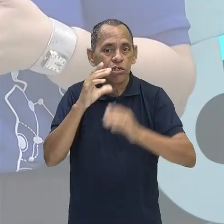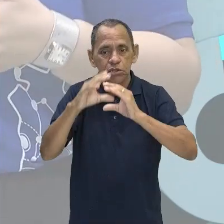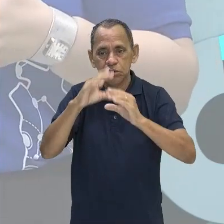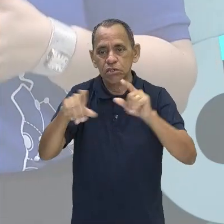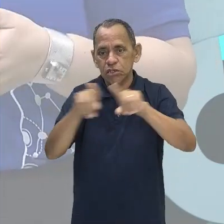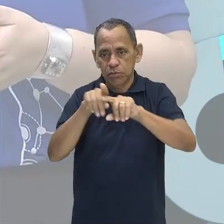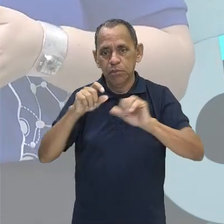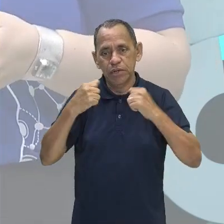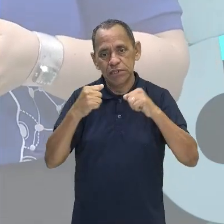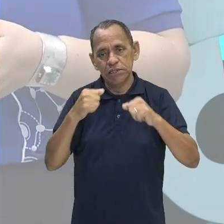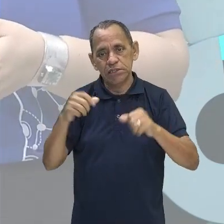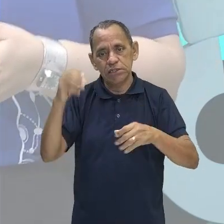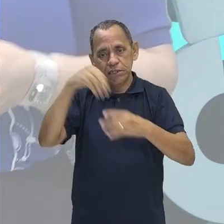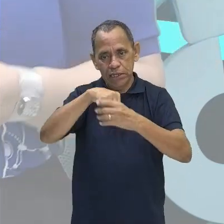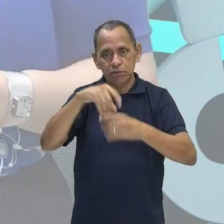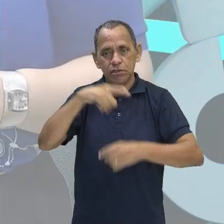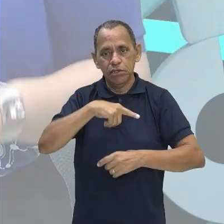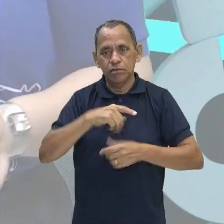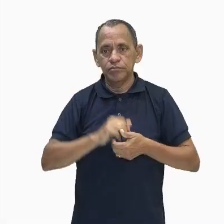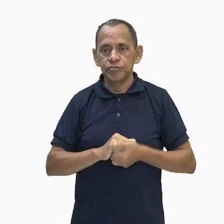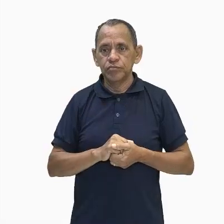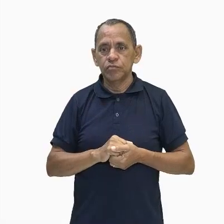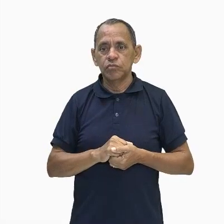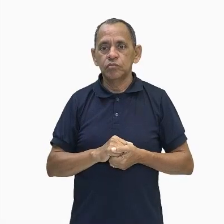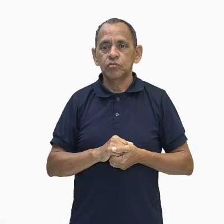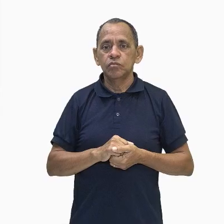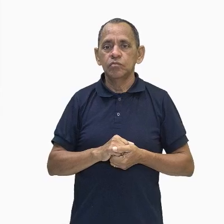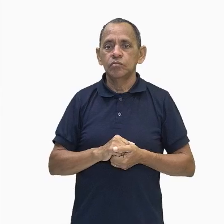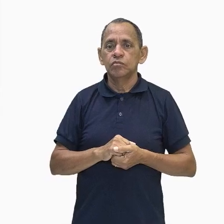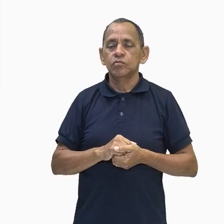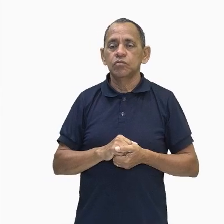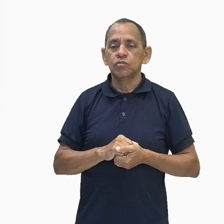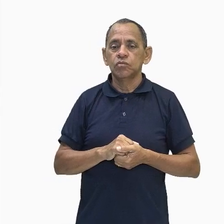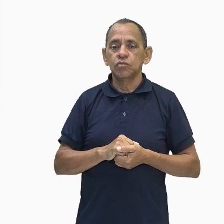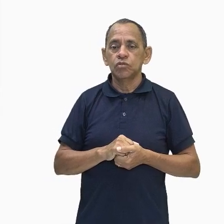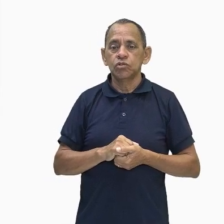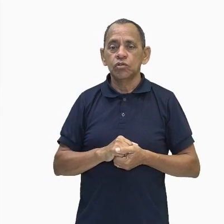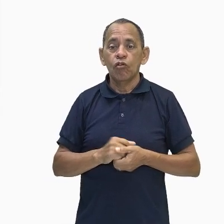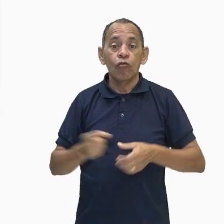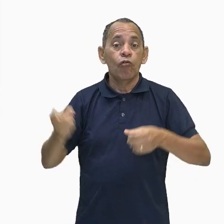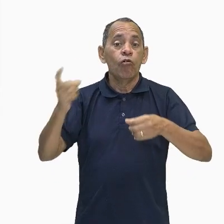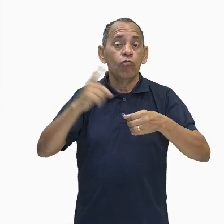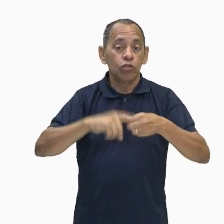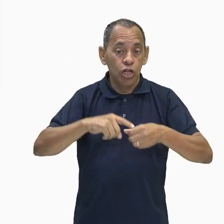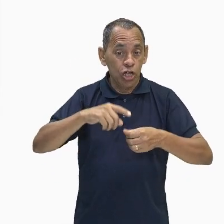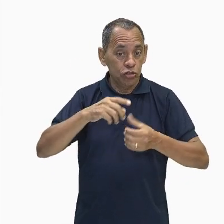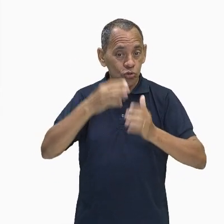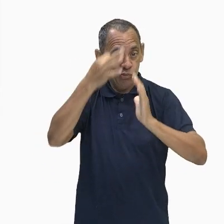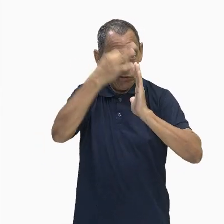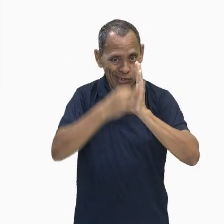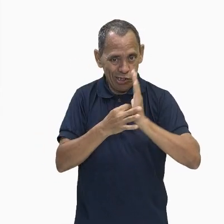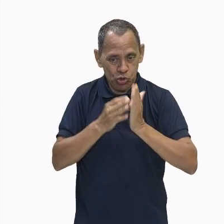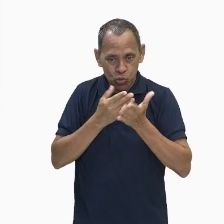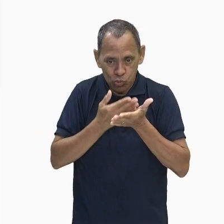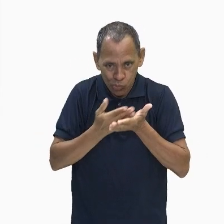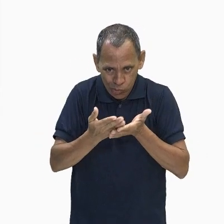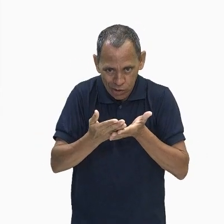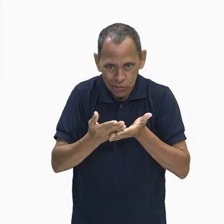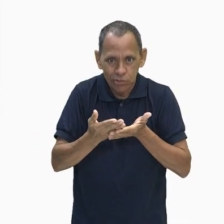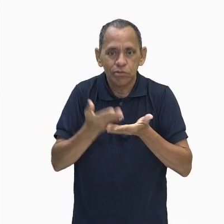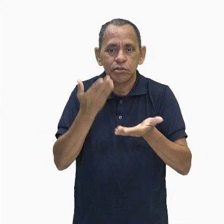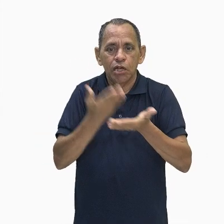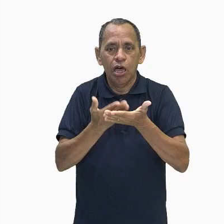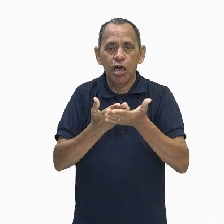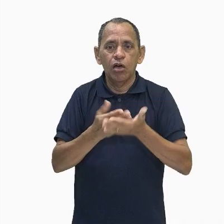comunicativa aconteça. E aí, retomando um texto do início desta aula, a conversa à beira do